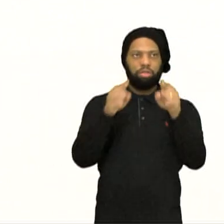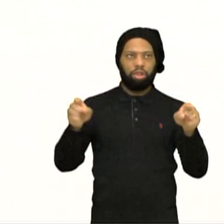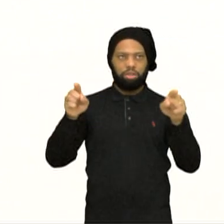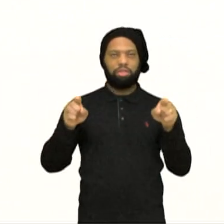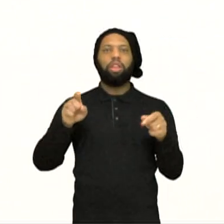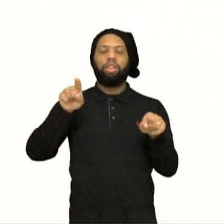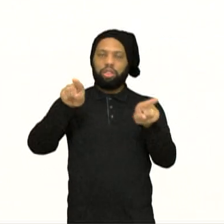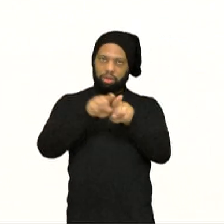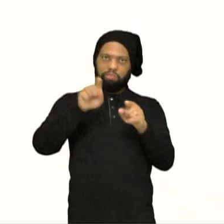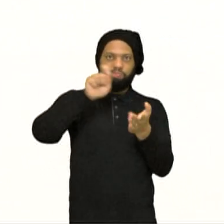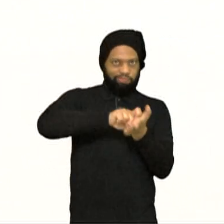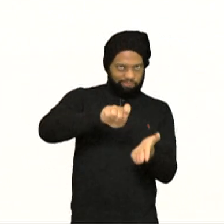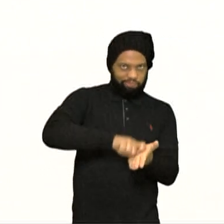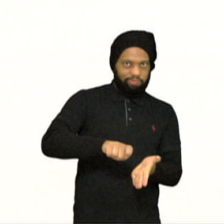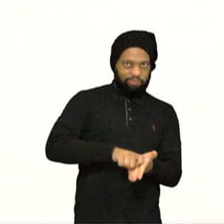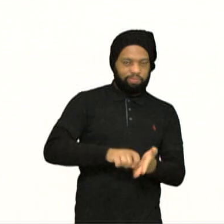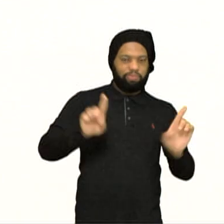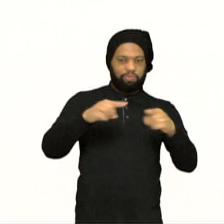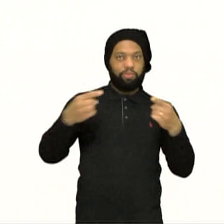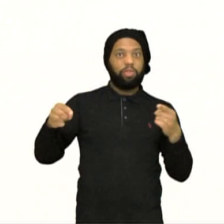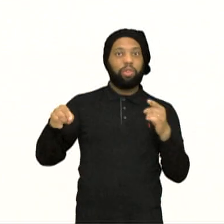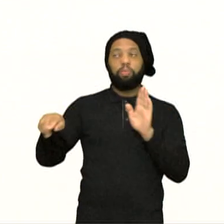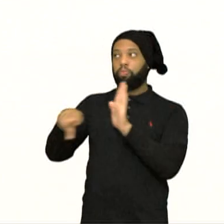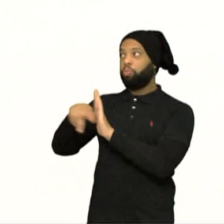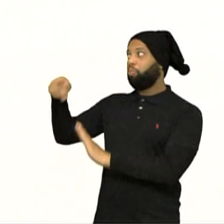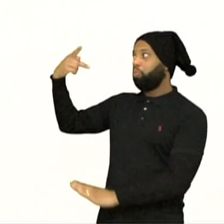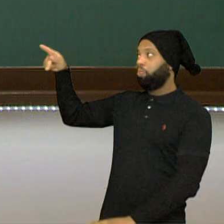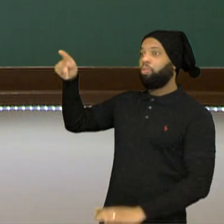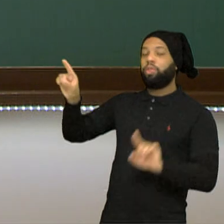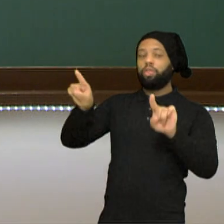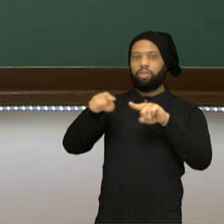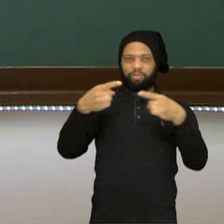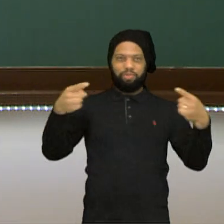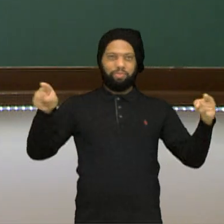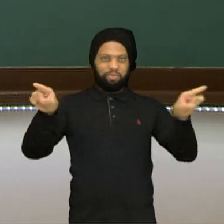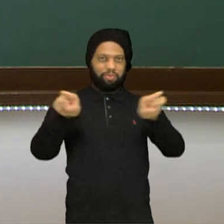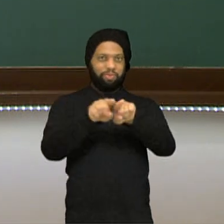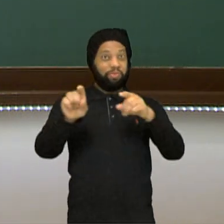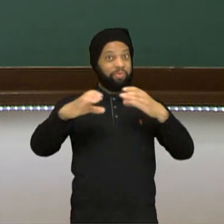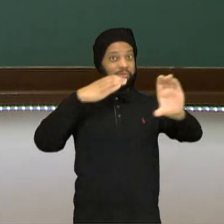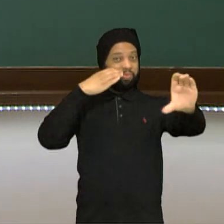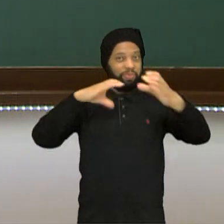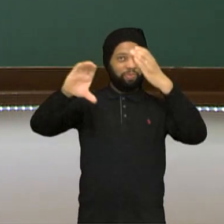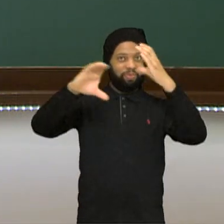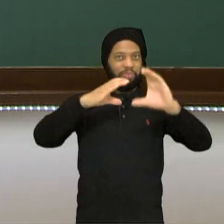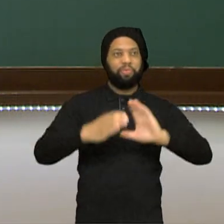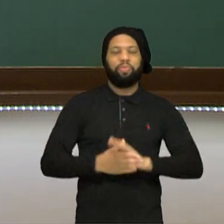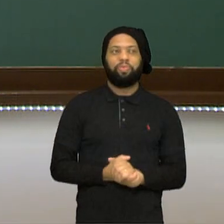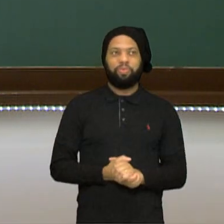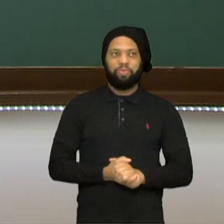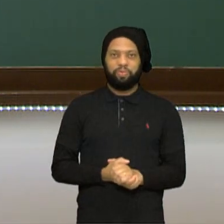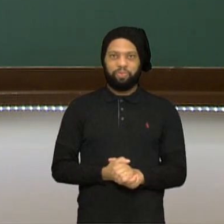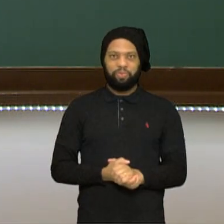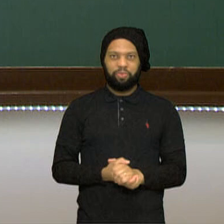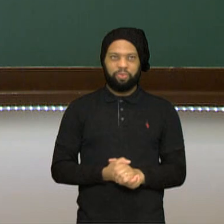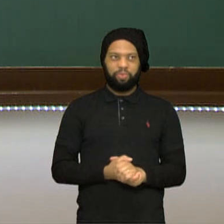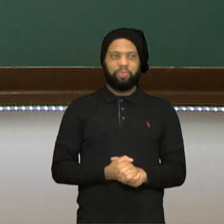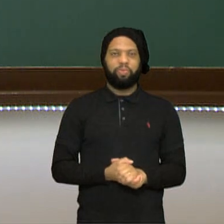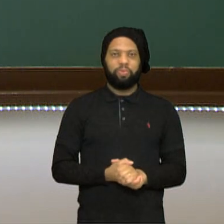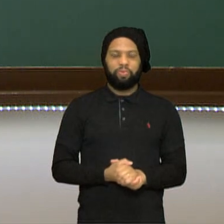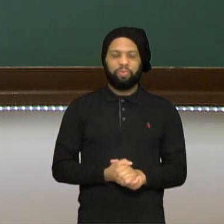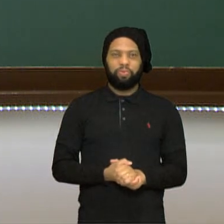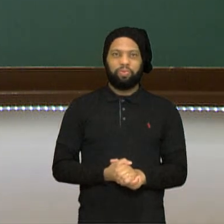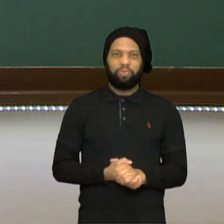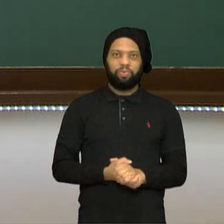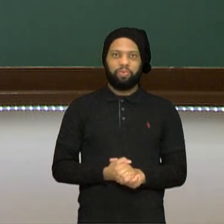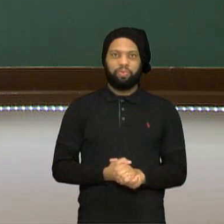várias músicas também. E uma música dele, né? Um trechinho para vocês, é o Carinhoso, tá bom? Então vamos